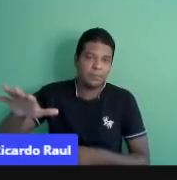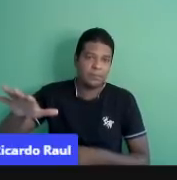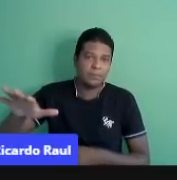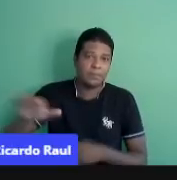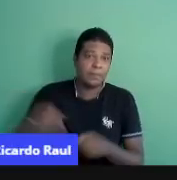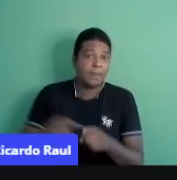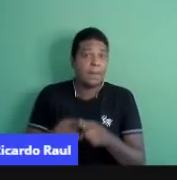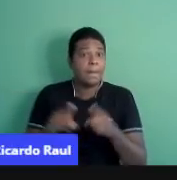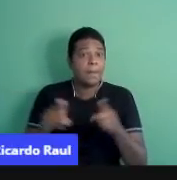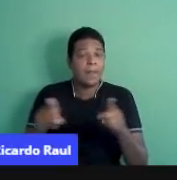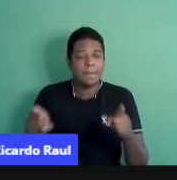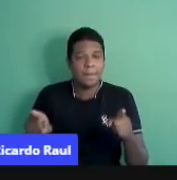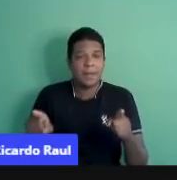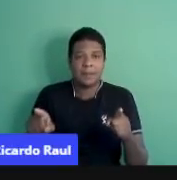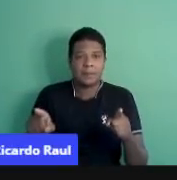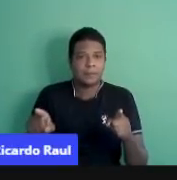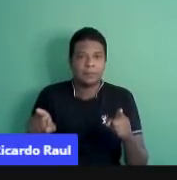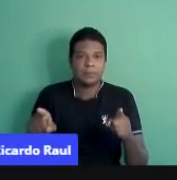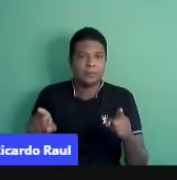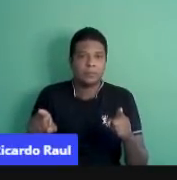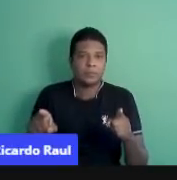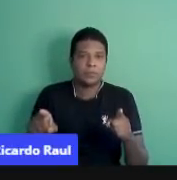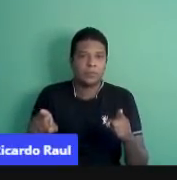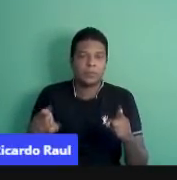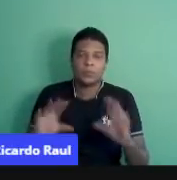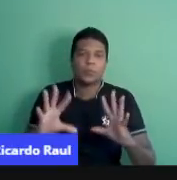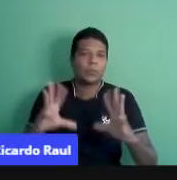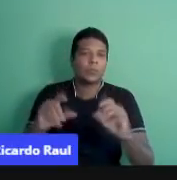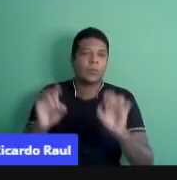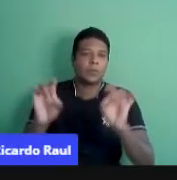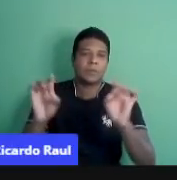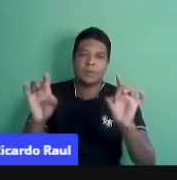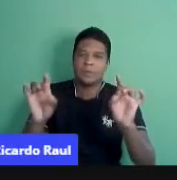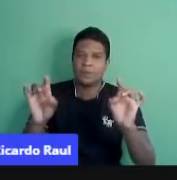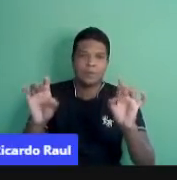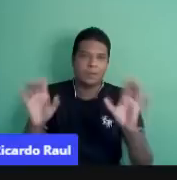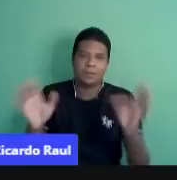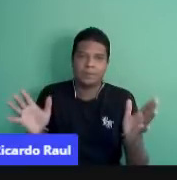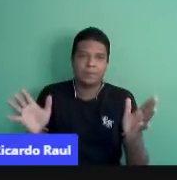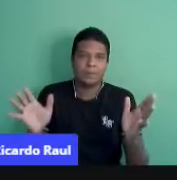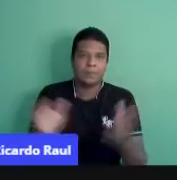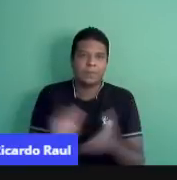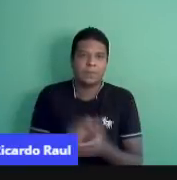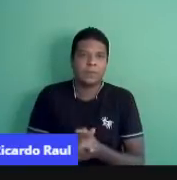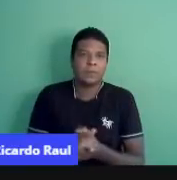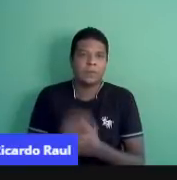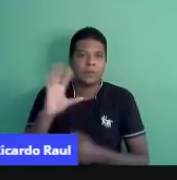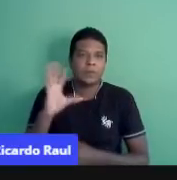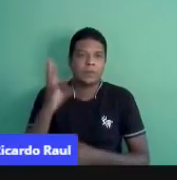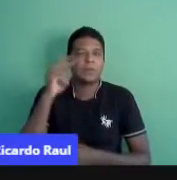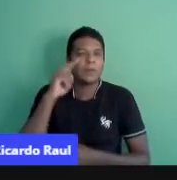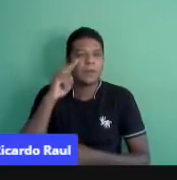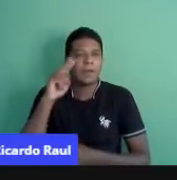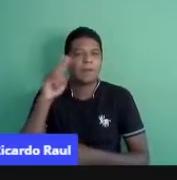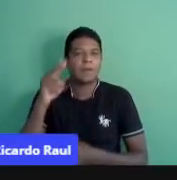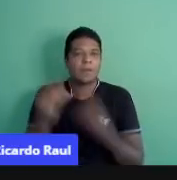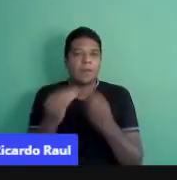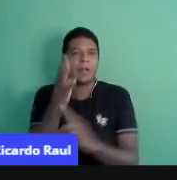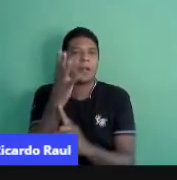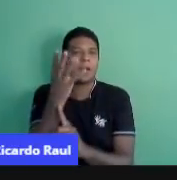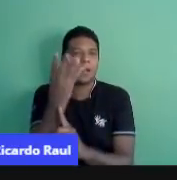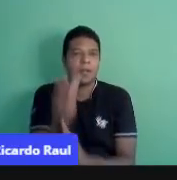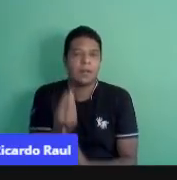Entretanto, a maioria não vai ter essa especificidade de conseguir enxergar como a